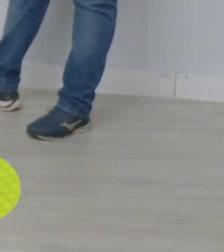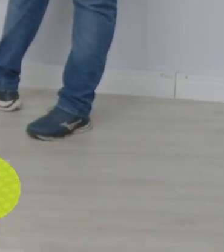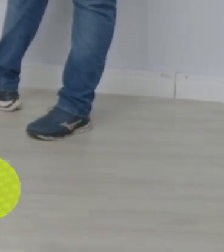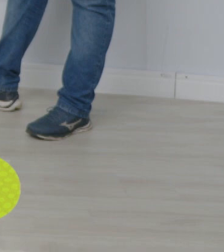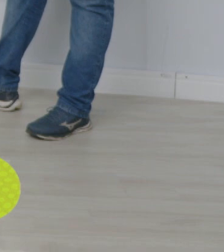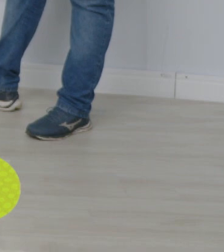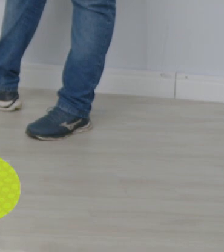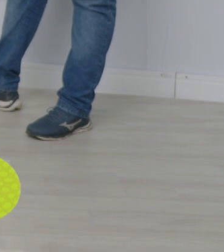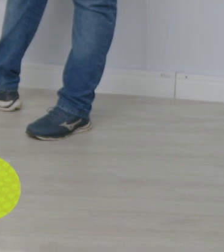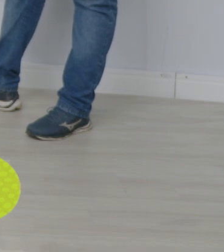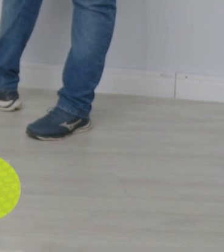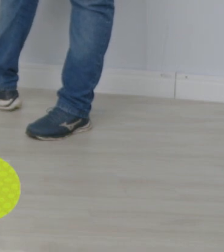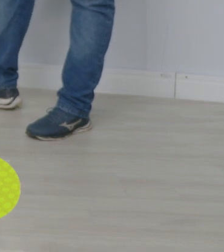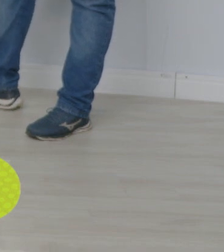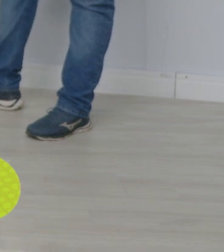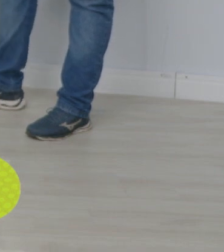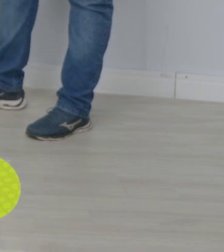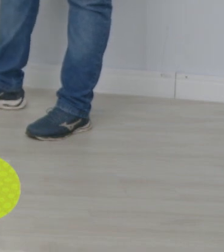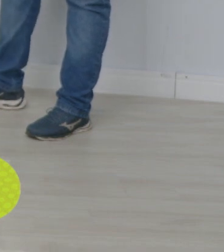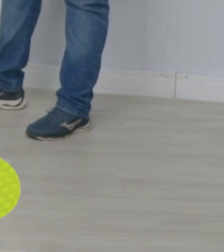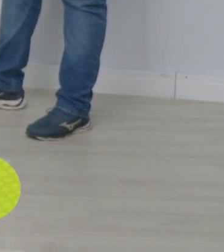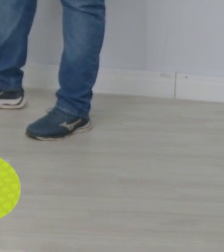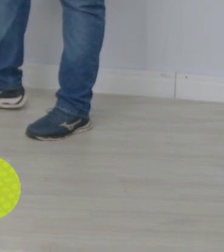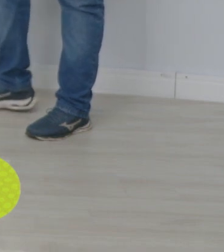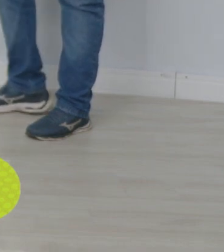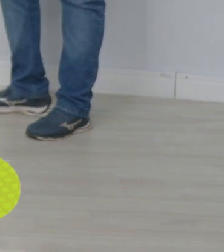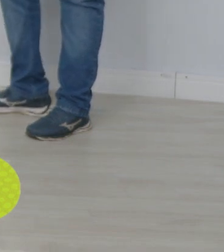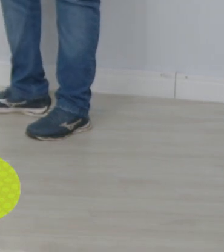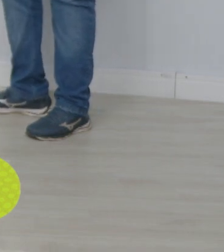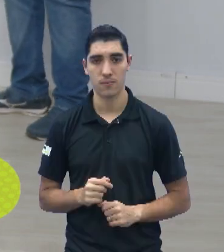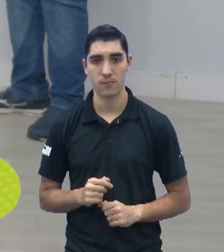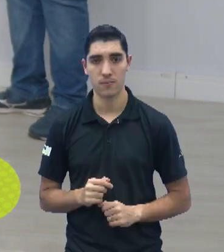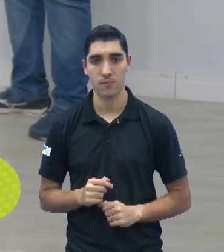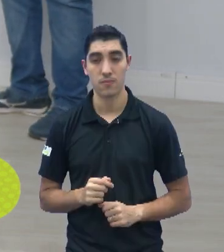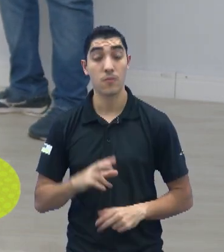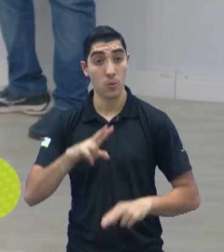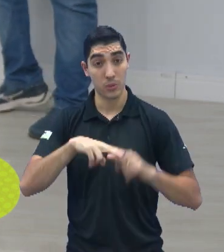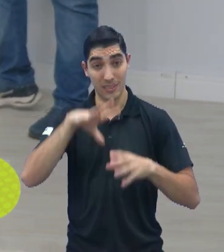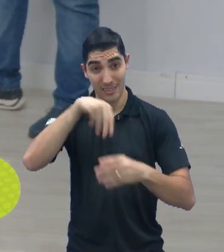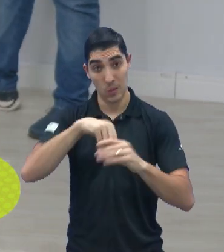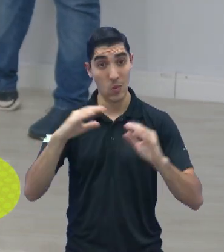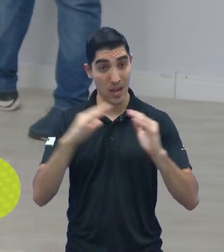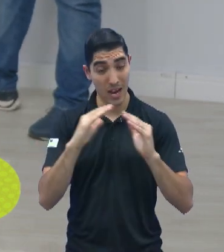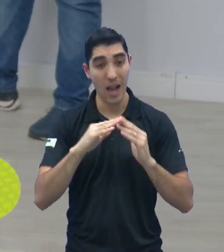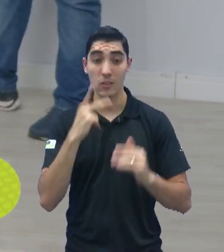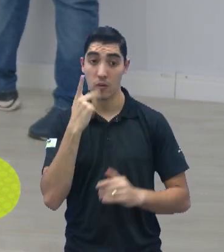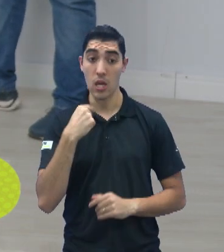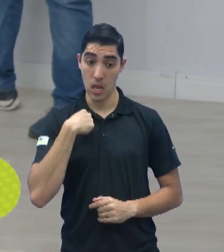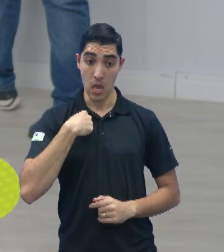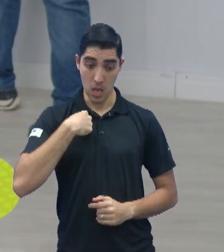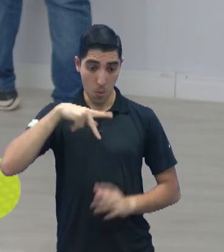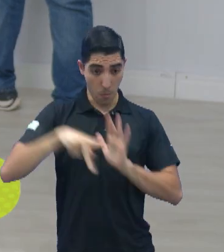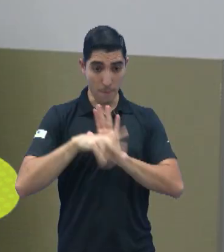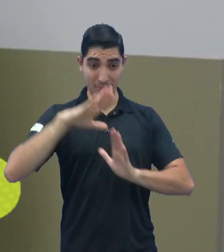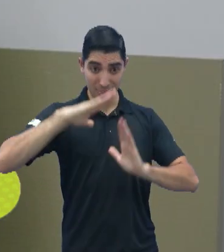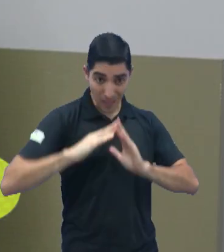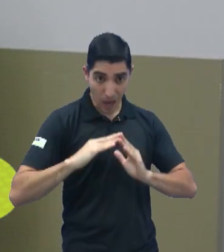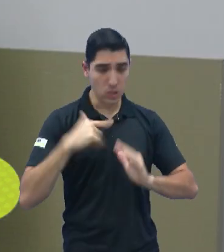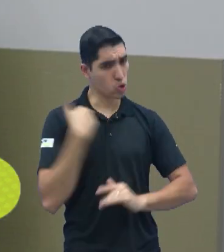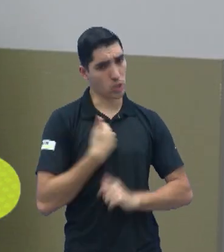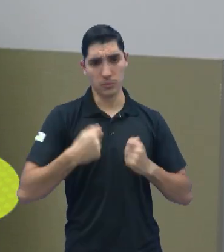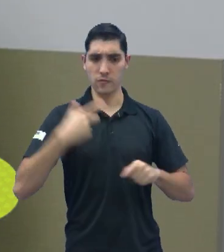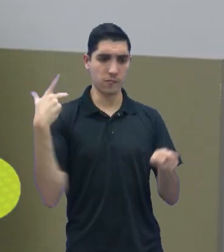a nossa tática, a nossa função, porque a gente está jogando dentro de casa. E dentro de casa, como eu sempre falo para eles, na minha casa mando eu, e aqui a gente tem que se impor,